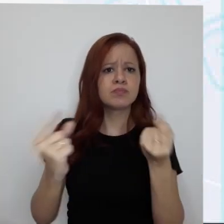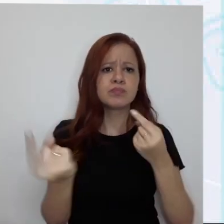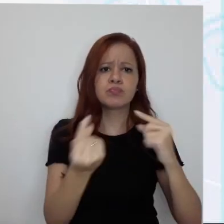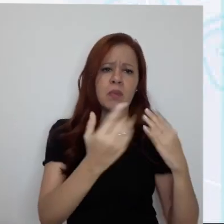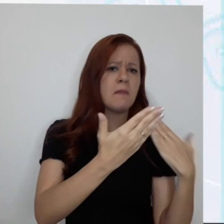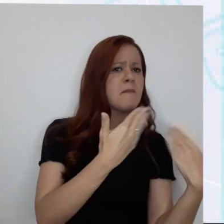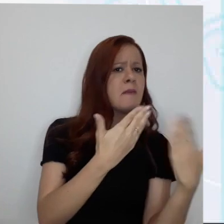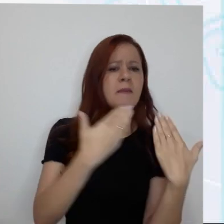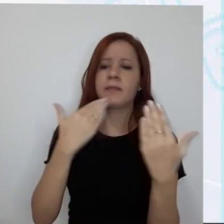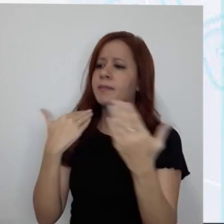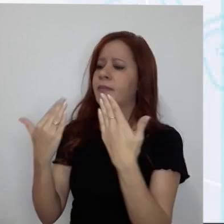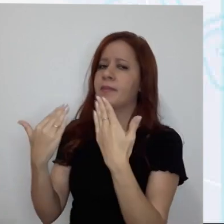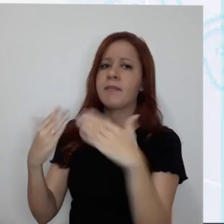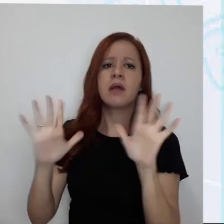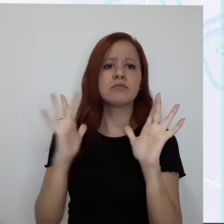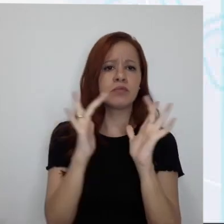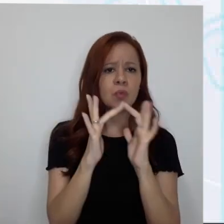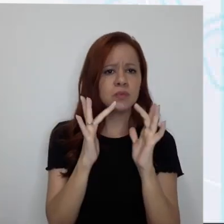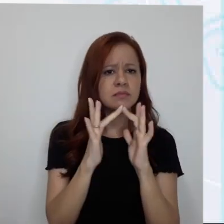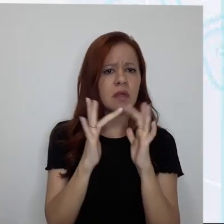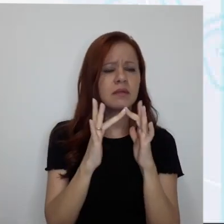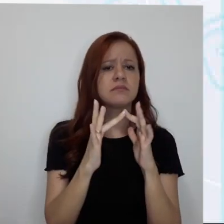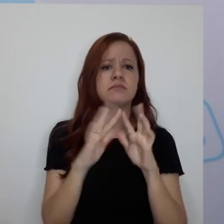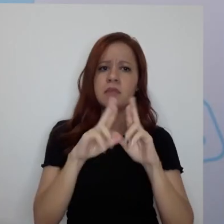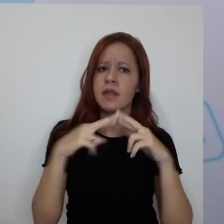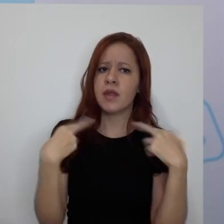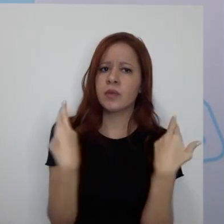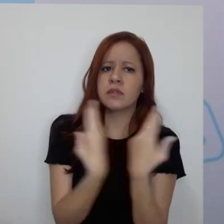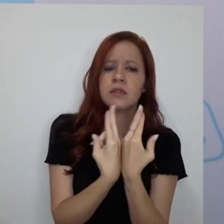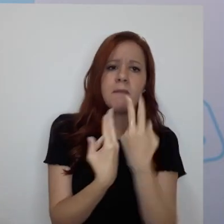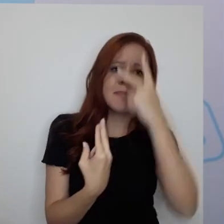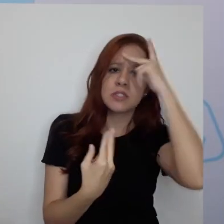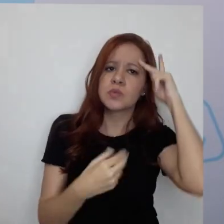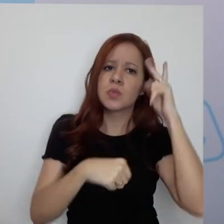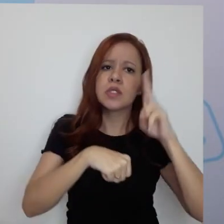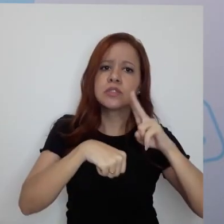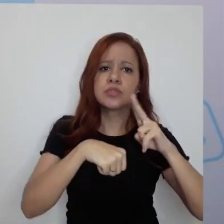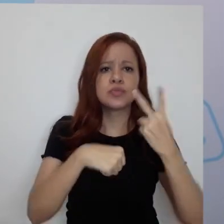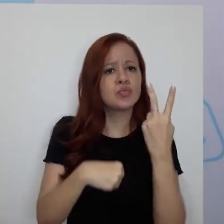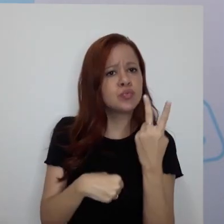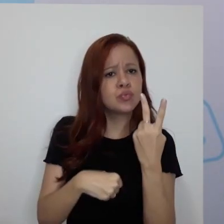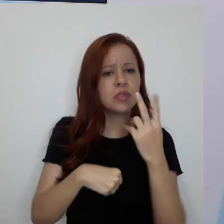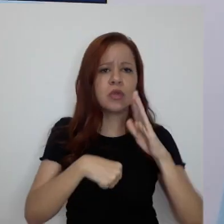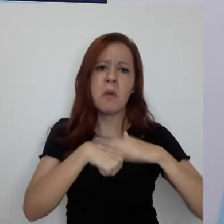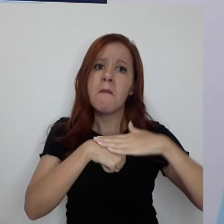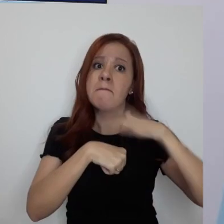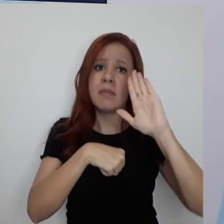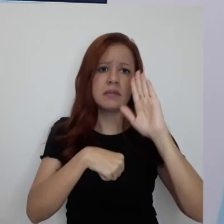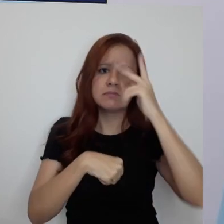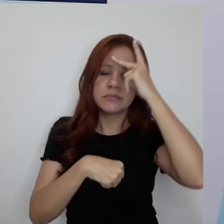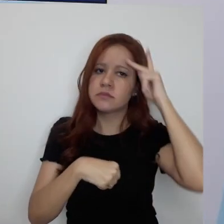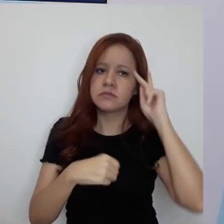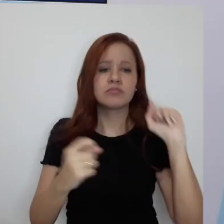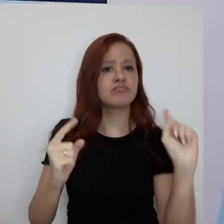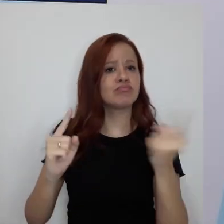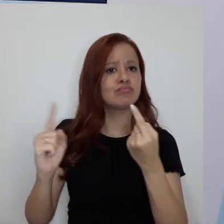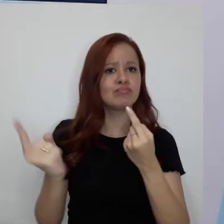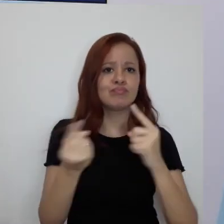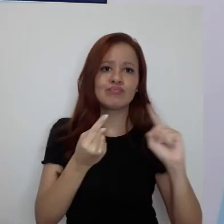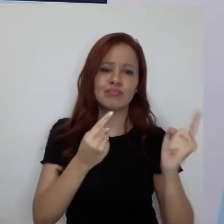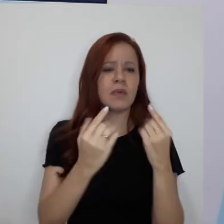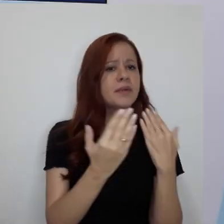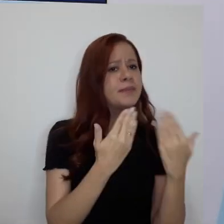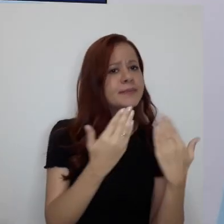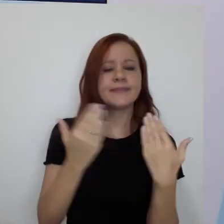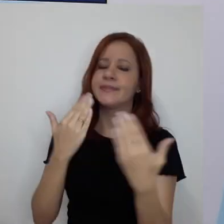o tempo todo em contato. Reunião mais ou menos estável de duas ou mais pessoas associadas por essa